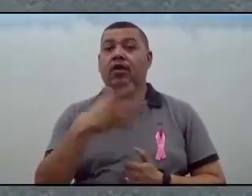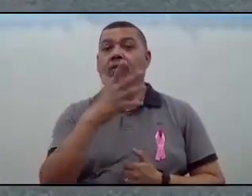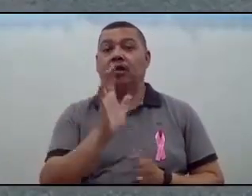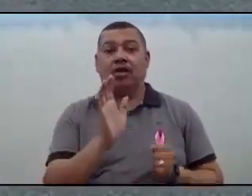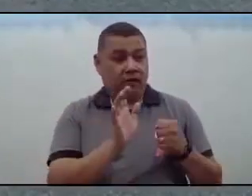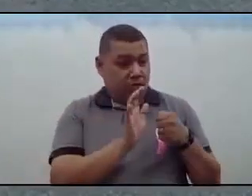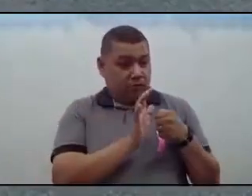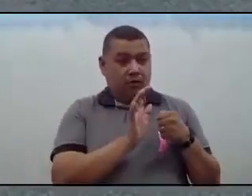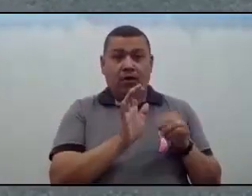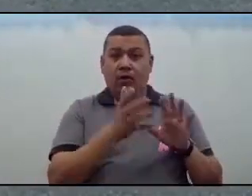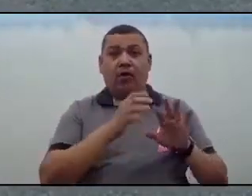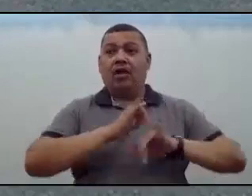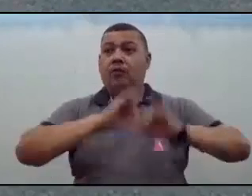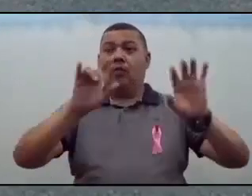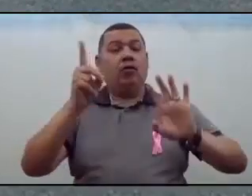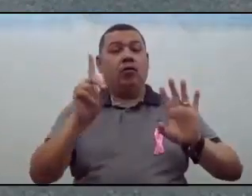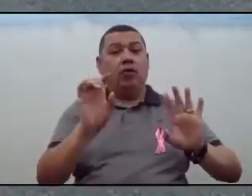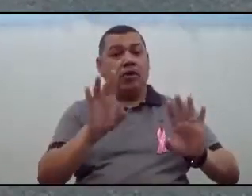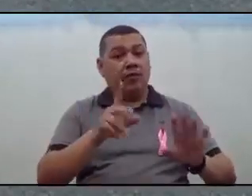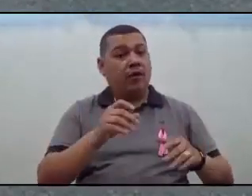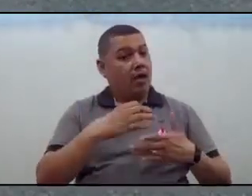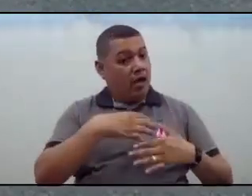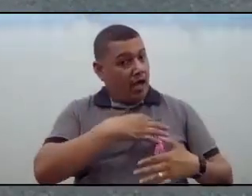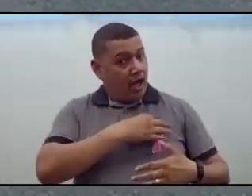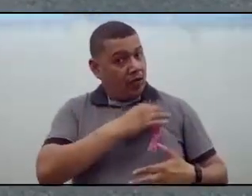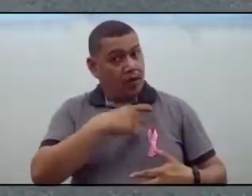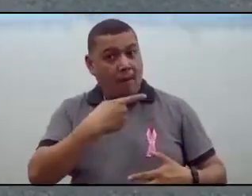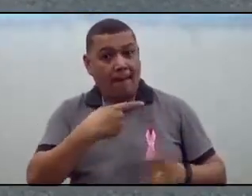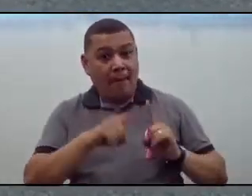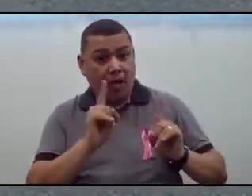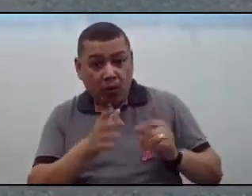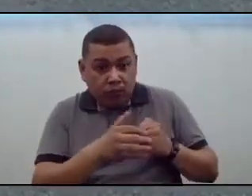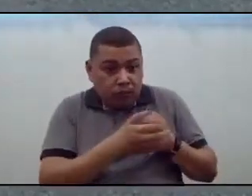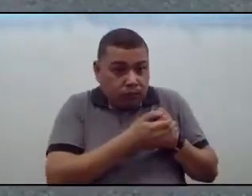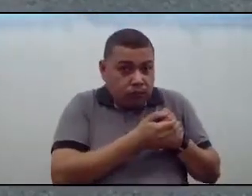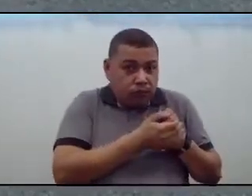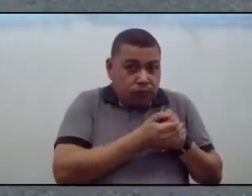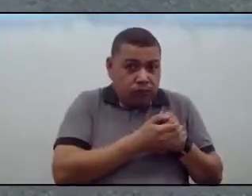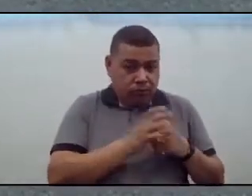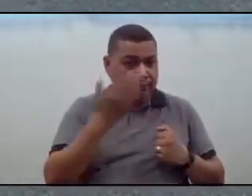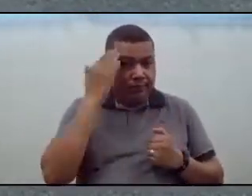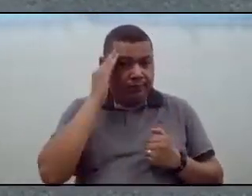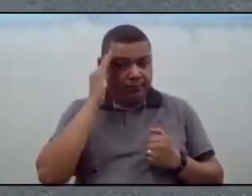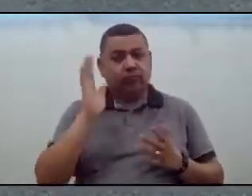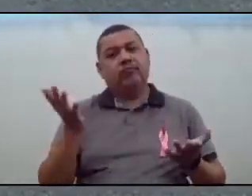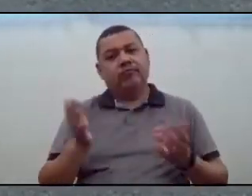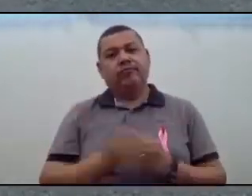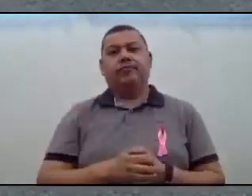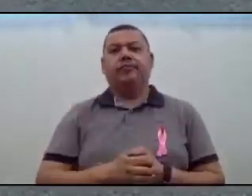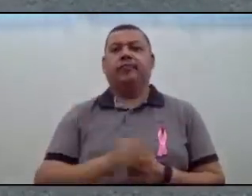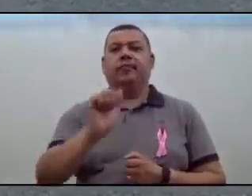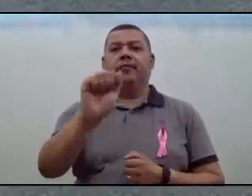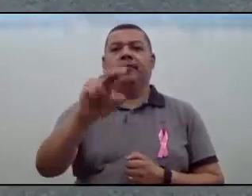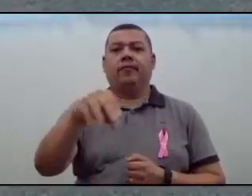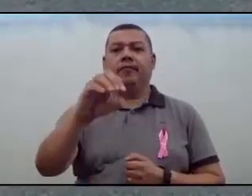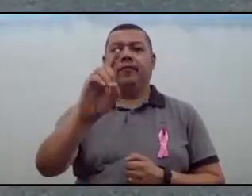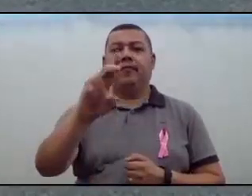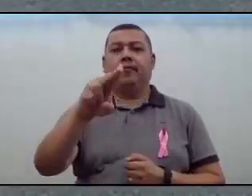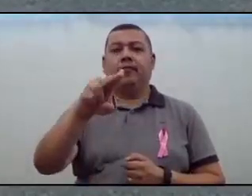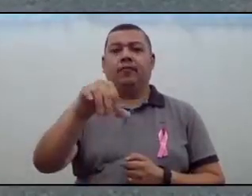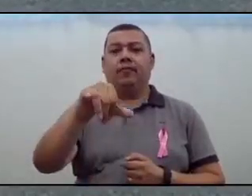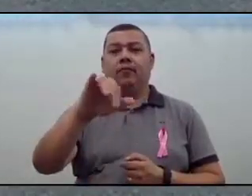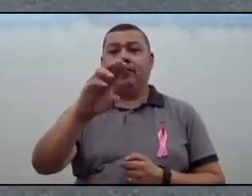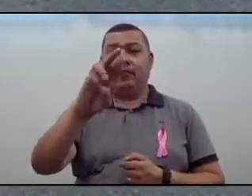parabenizar você e toda a diretoria da ASDACO. Queria falar um pouquinho também da Casa de Apoio,